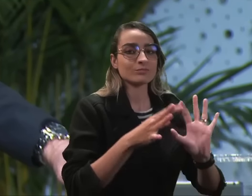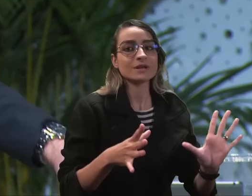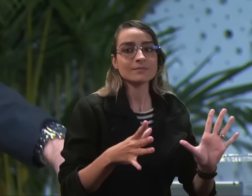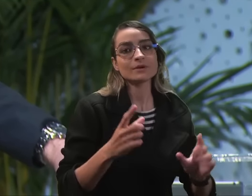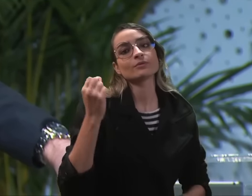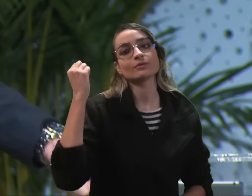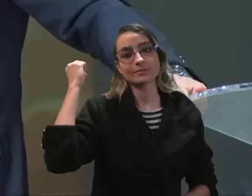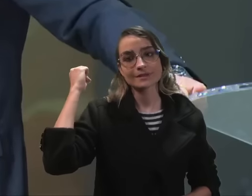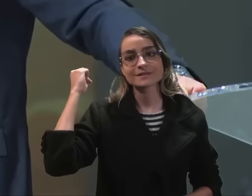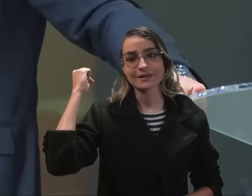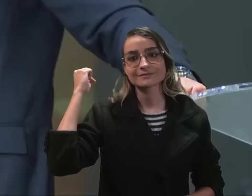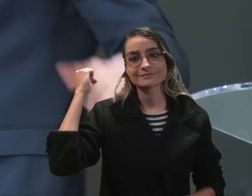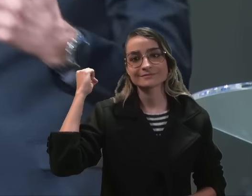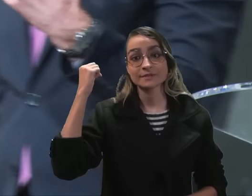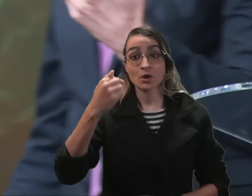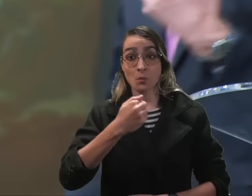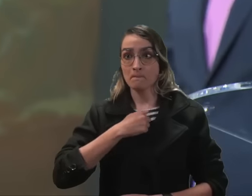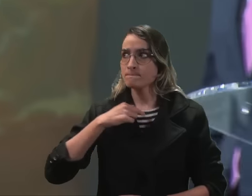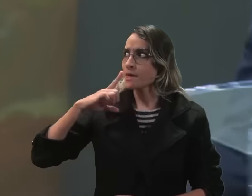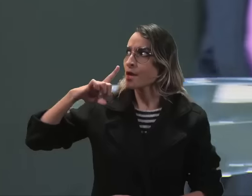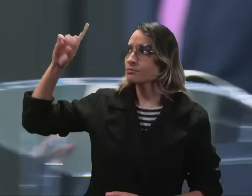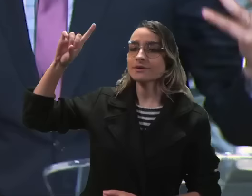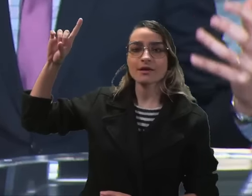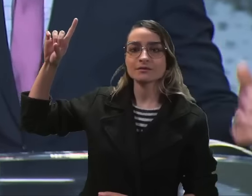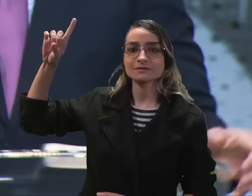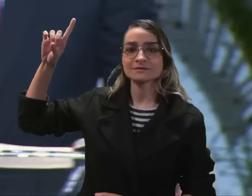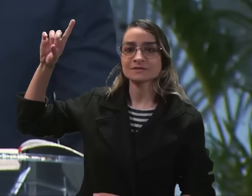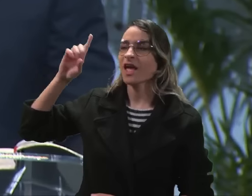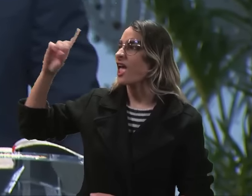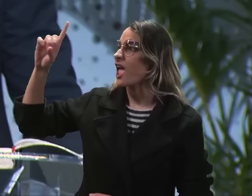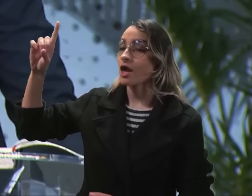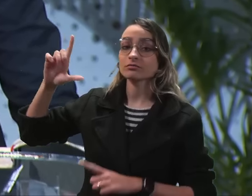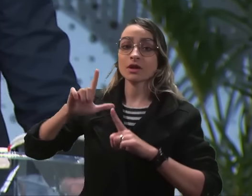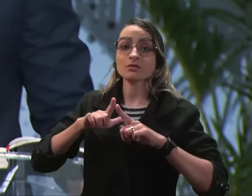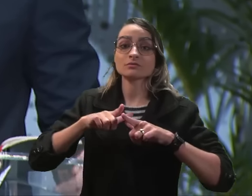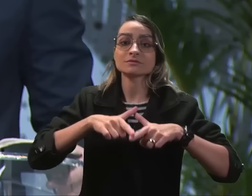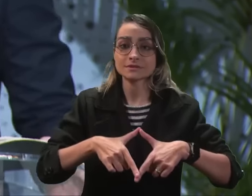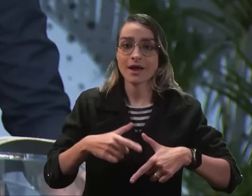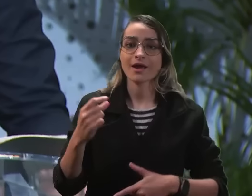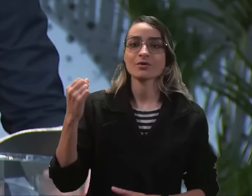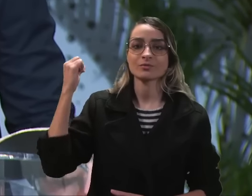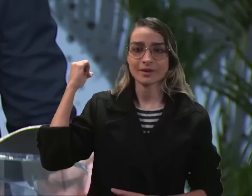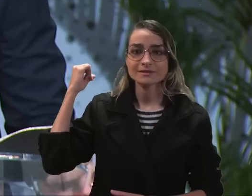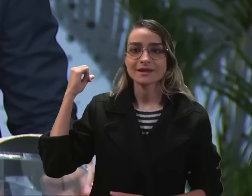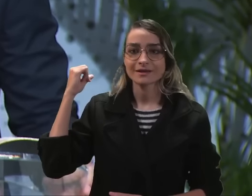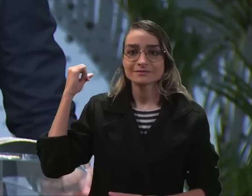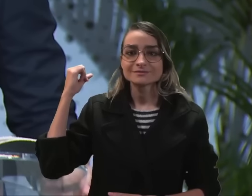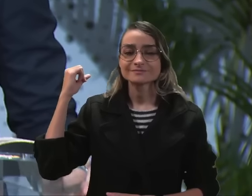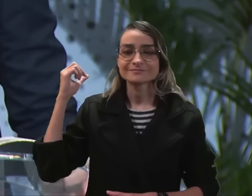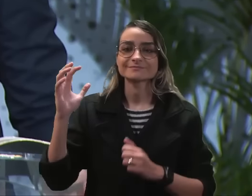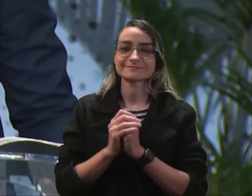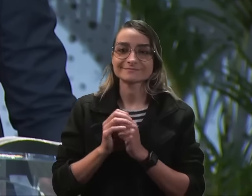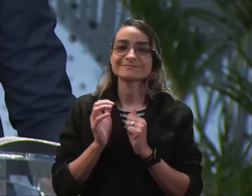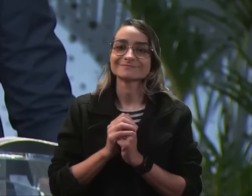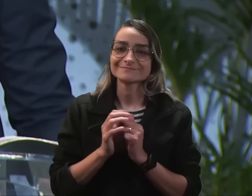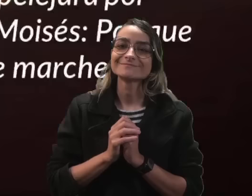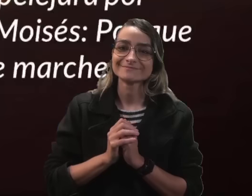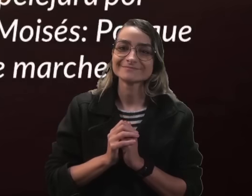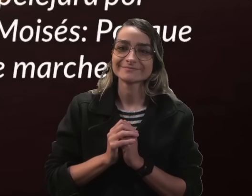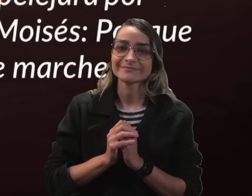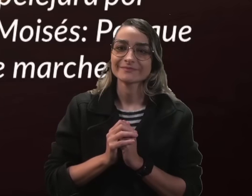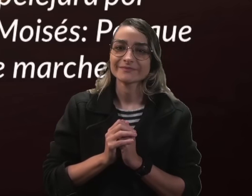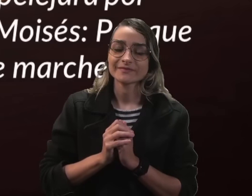amém por isso o Senhor peleja por nós Moisés disse aquietai-vos e vede o livramento